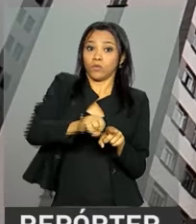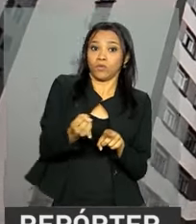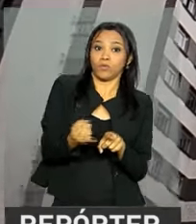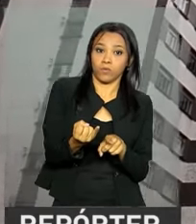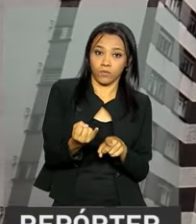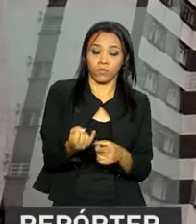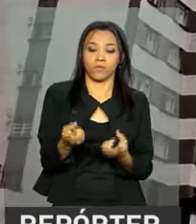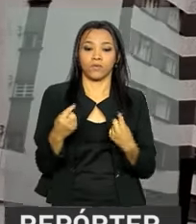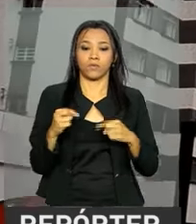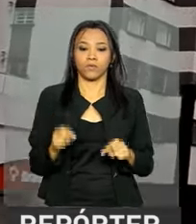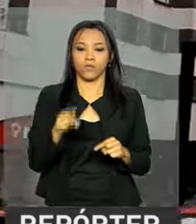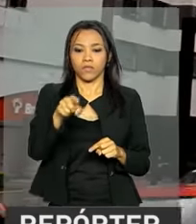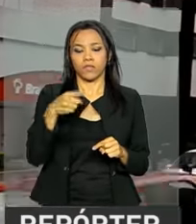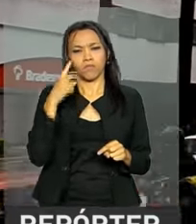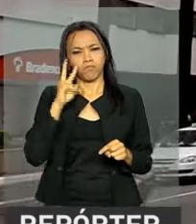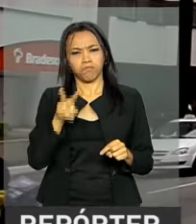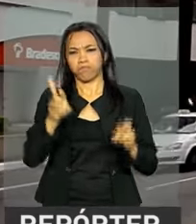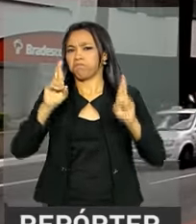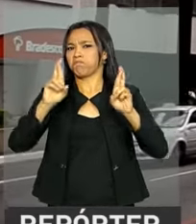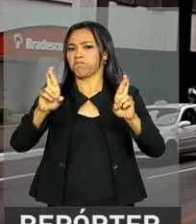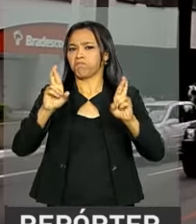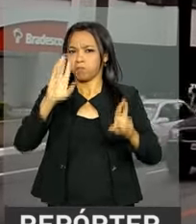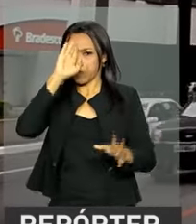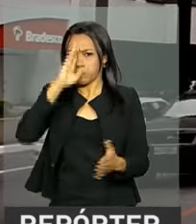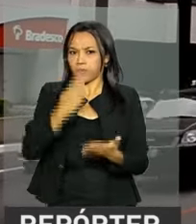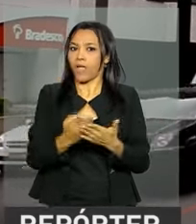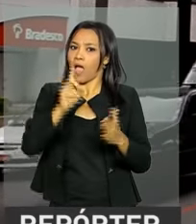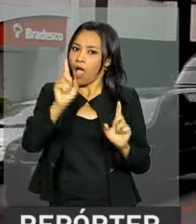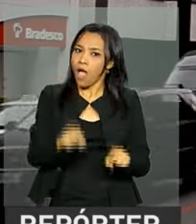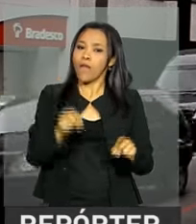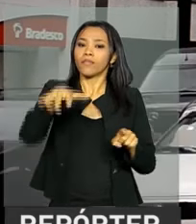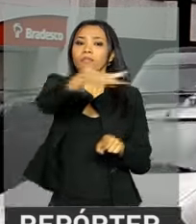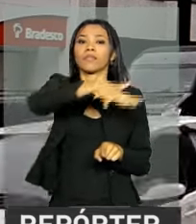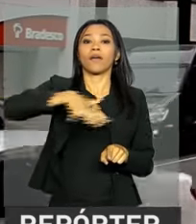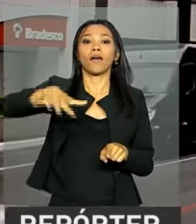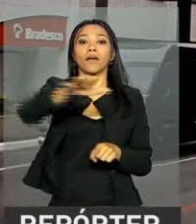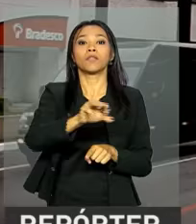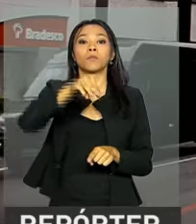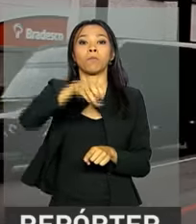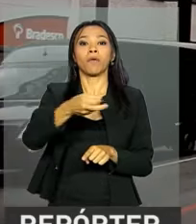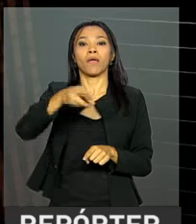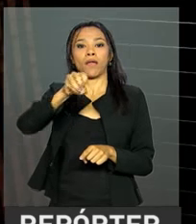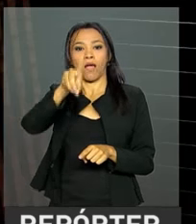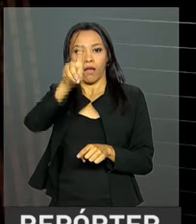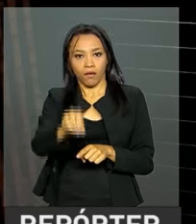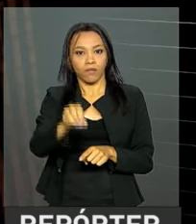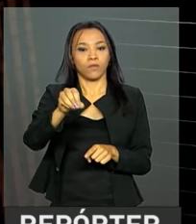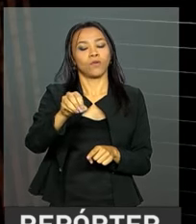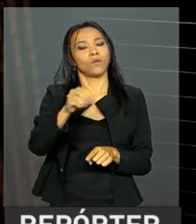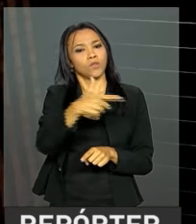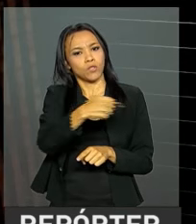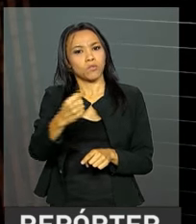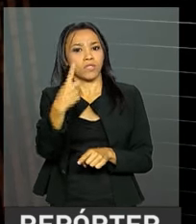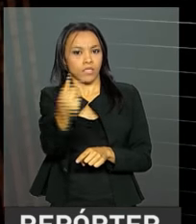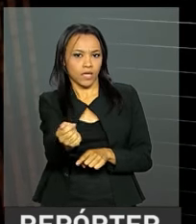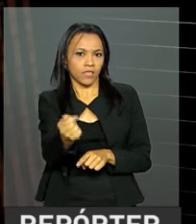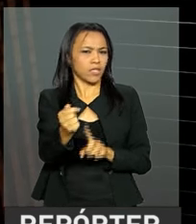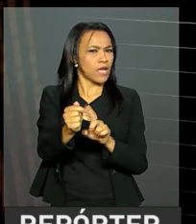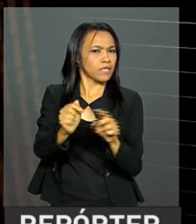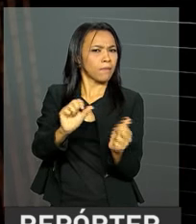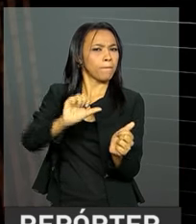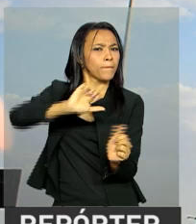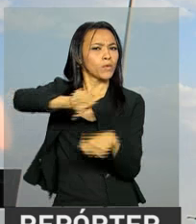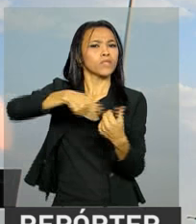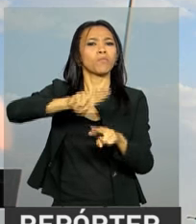mais otimista e confiante assista ao mercado financeiro para 2017 essa mudança de ânimo em relação à economia